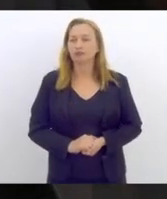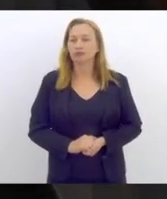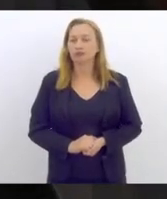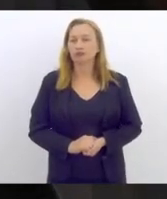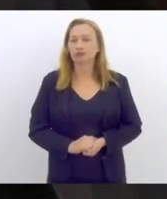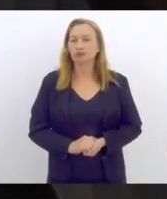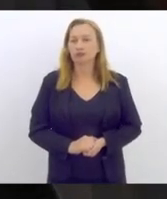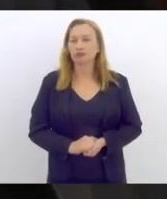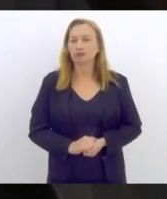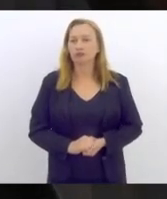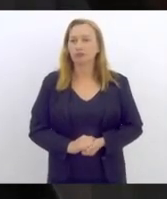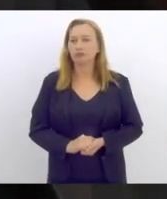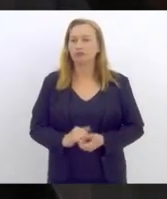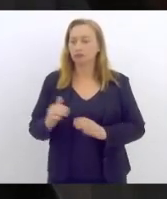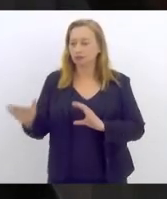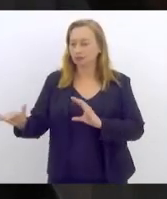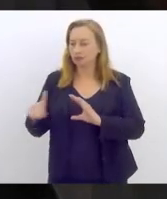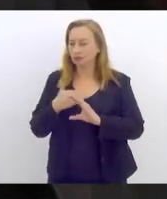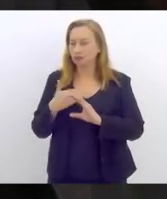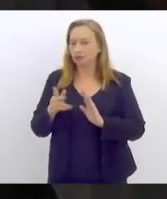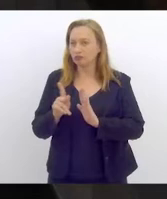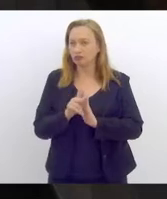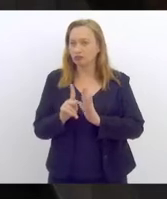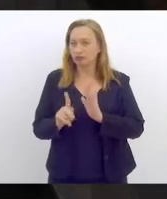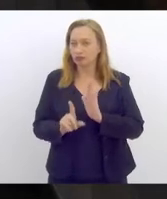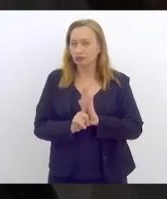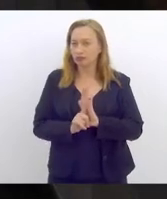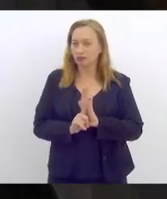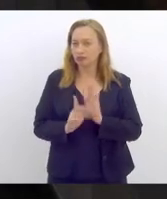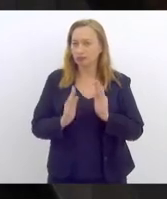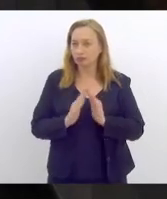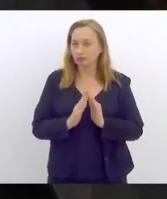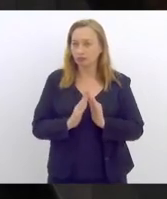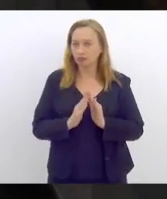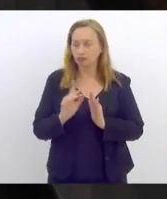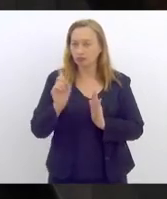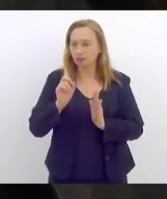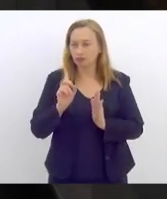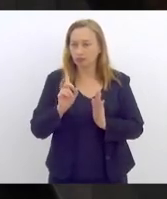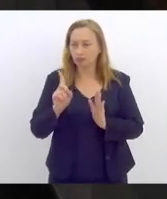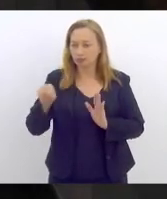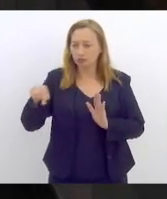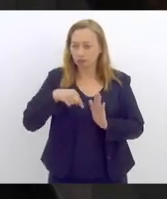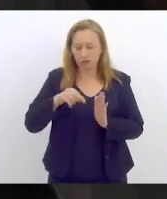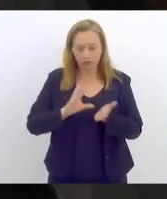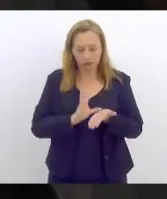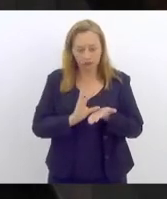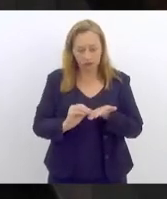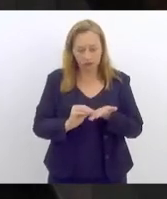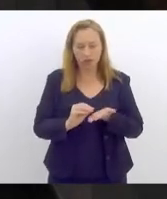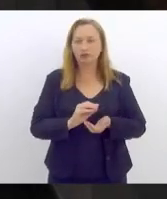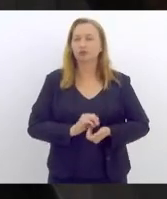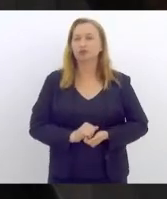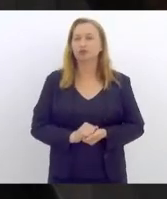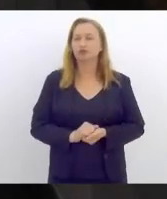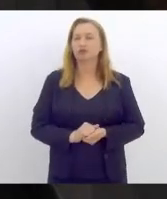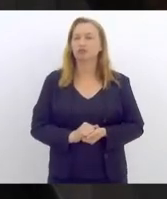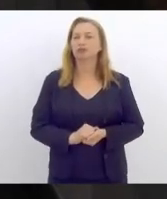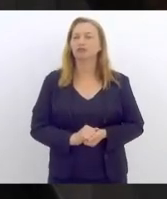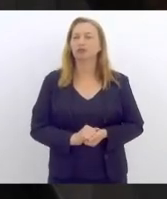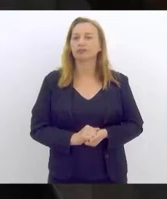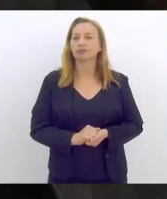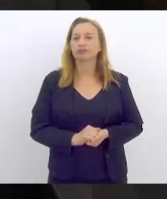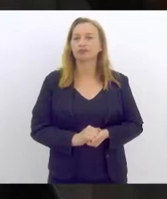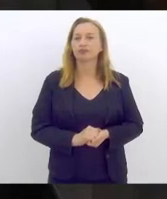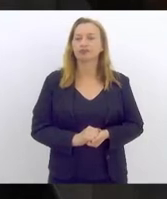posteriori mandou um projeto de lei para casa que ainda não veio a pauta dando